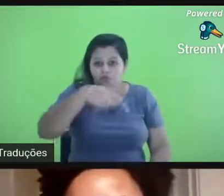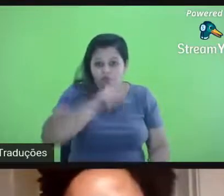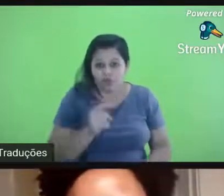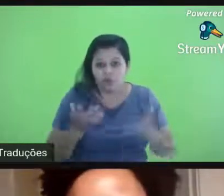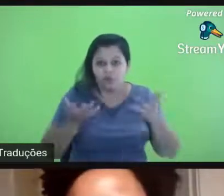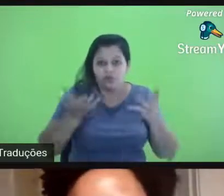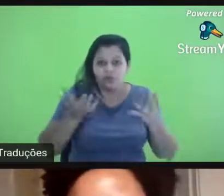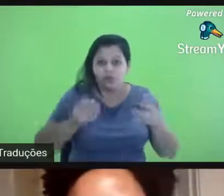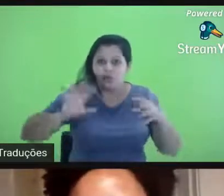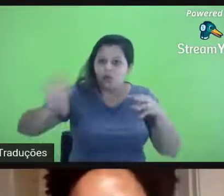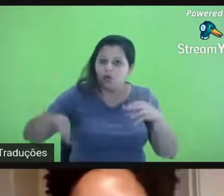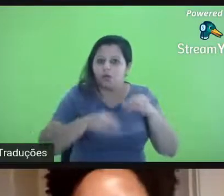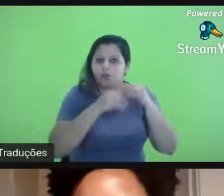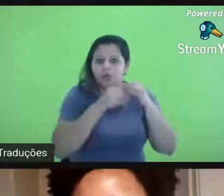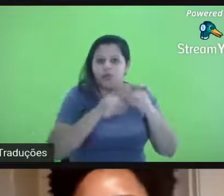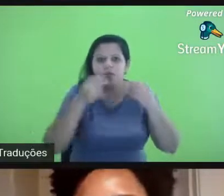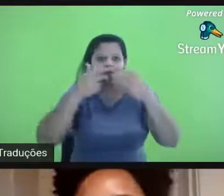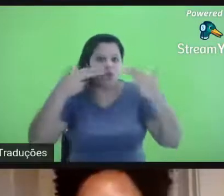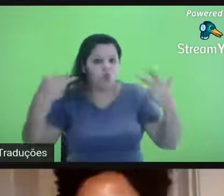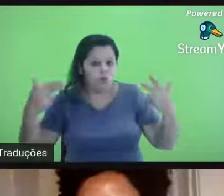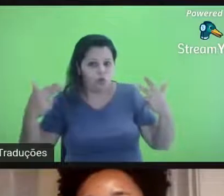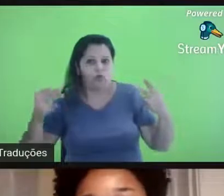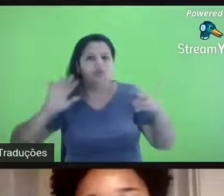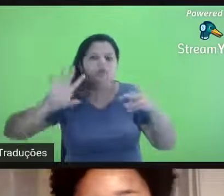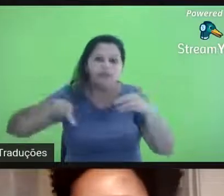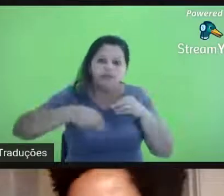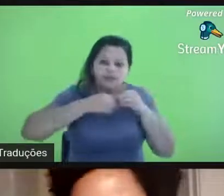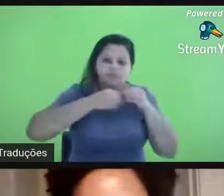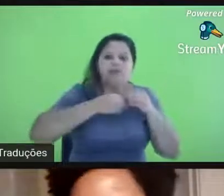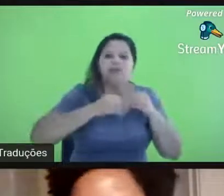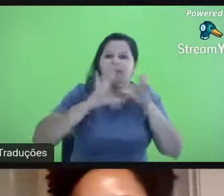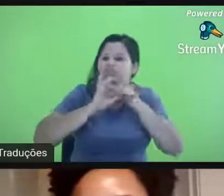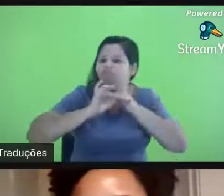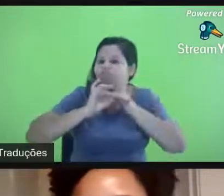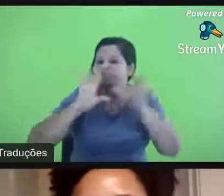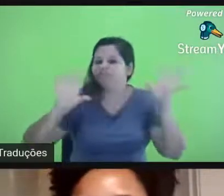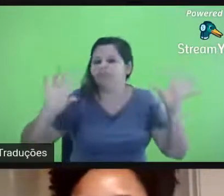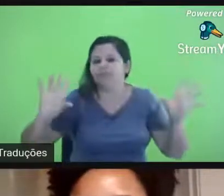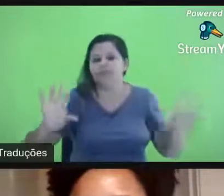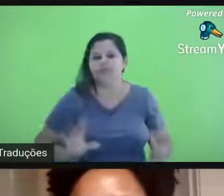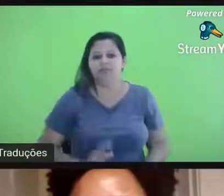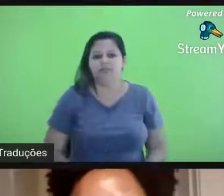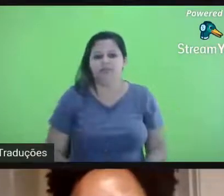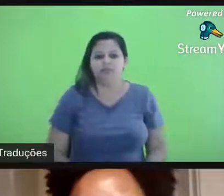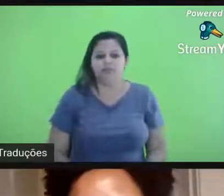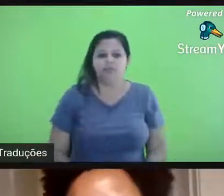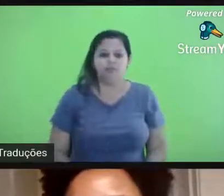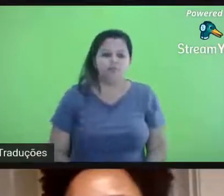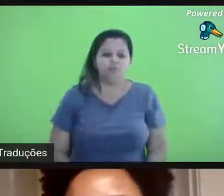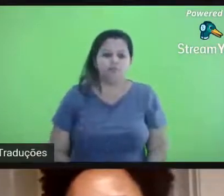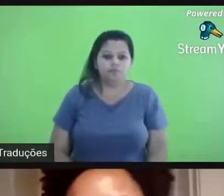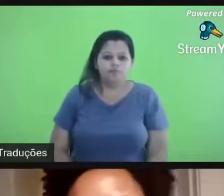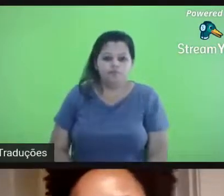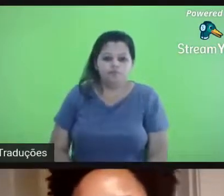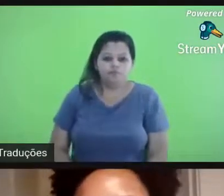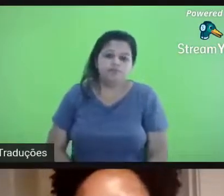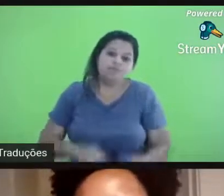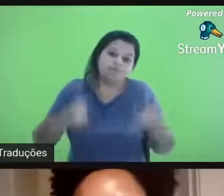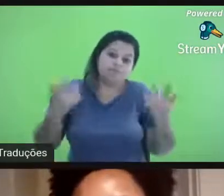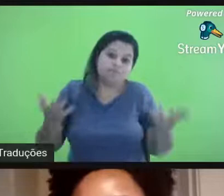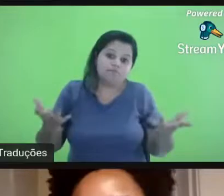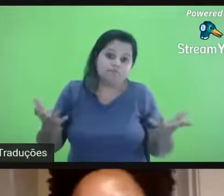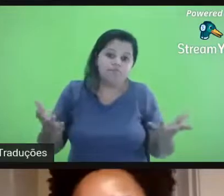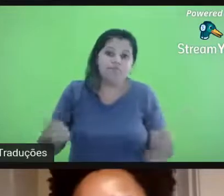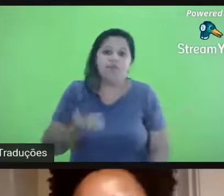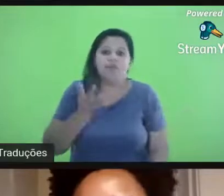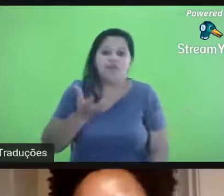completar com alguma outra coisa e nos acrescentar, fica à vontade, fica à vontade. Antes de mais nada, eu queria mandar um